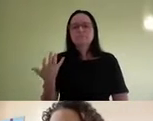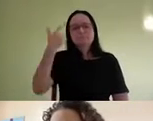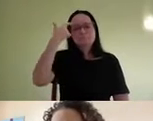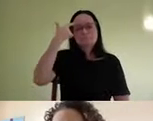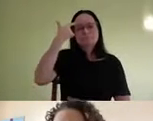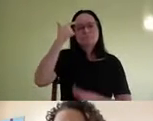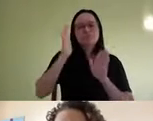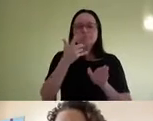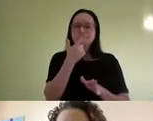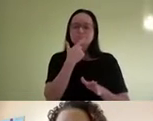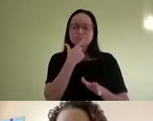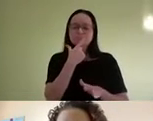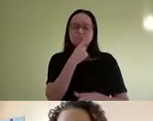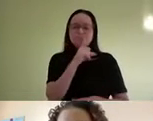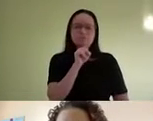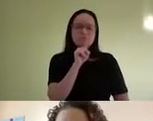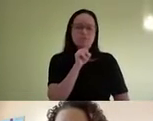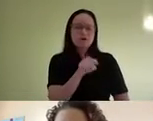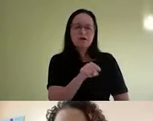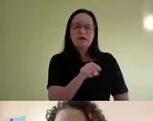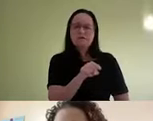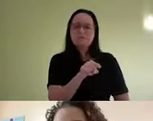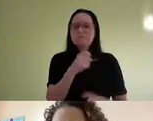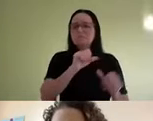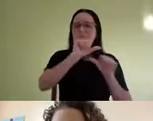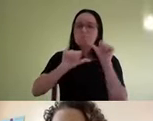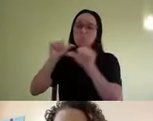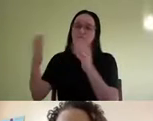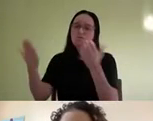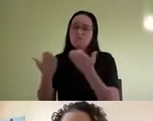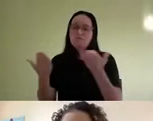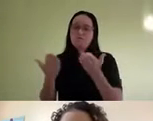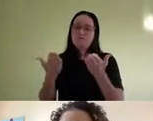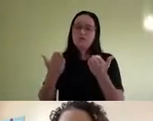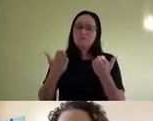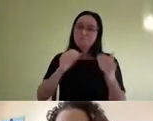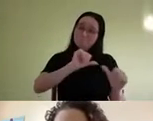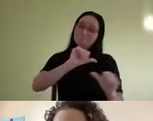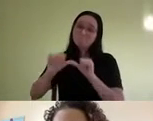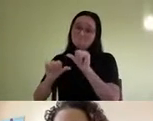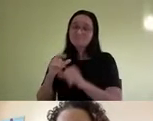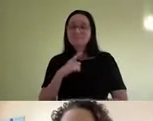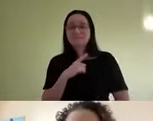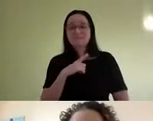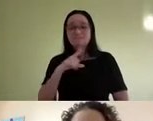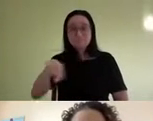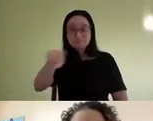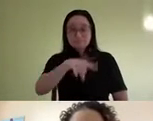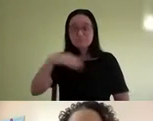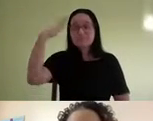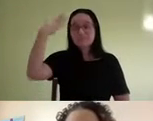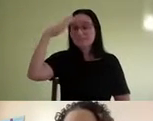chegado, aquilo para mim precisava de uma mudança, precisava de uma virada. Então, só para vocês entenderem,